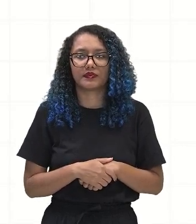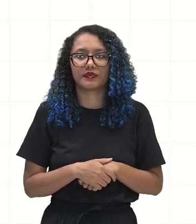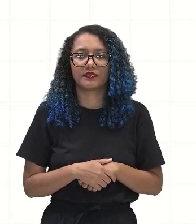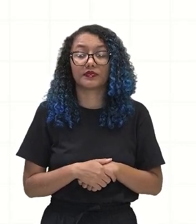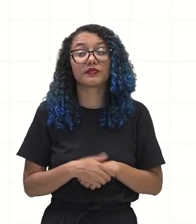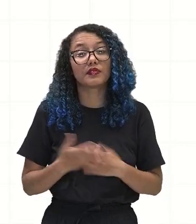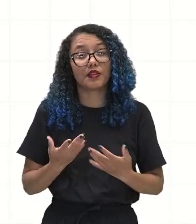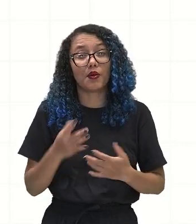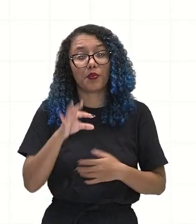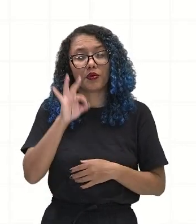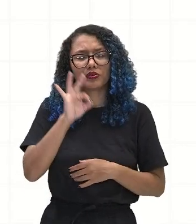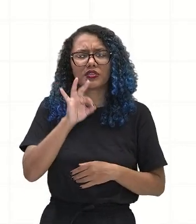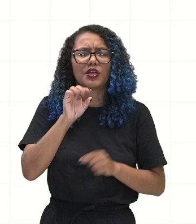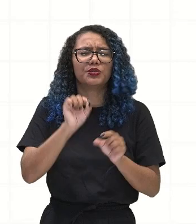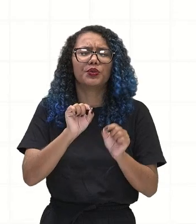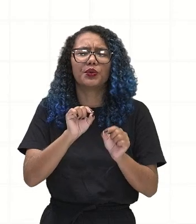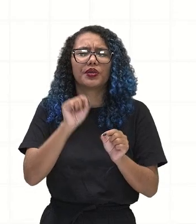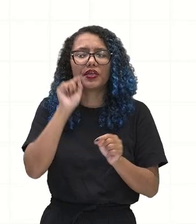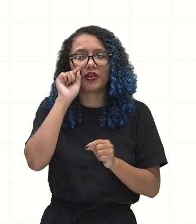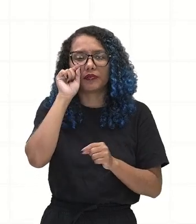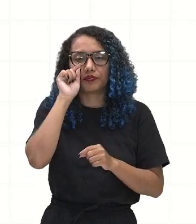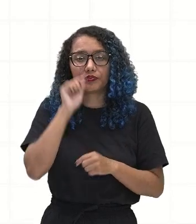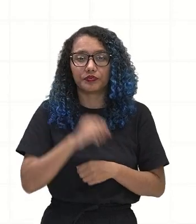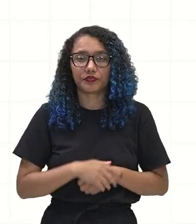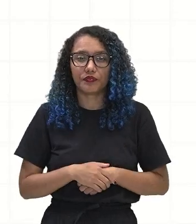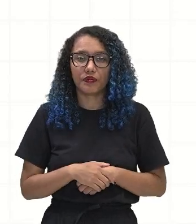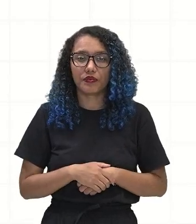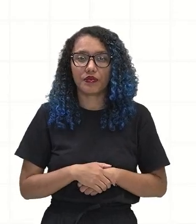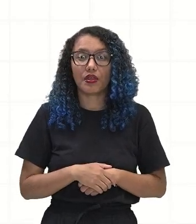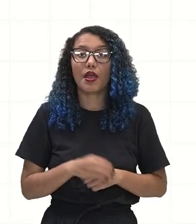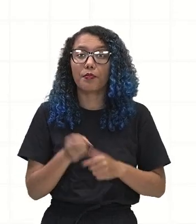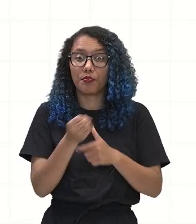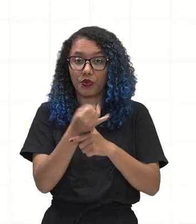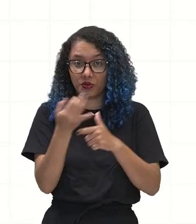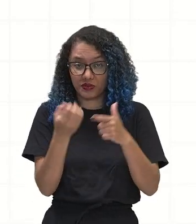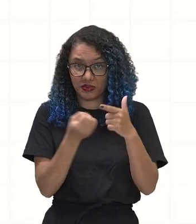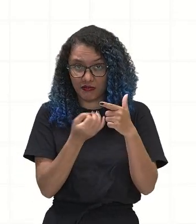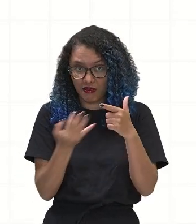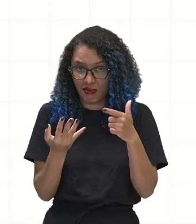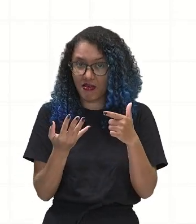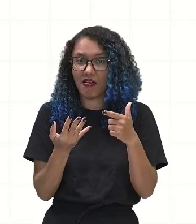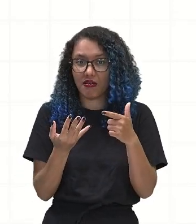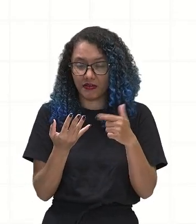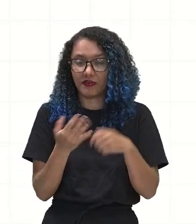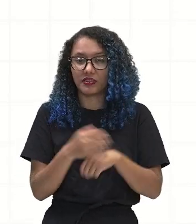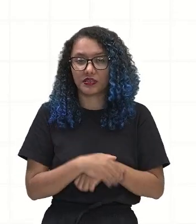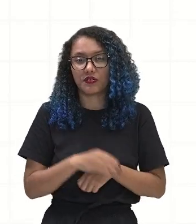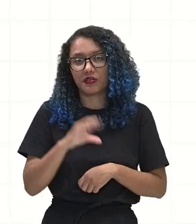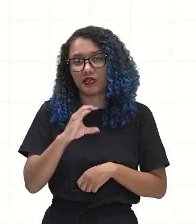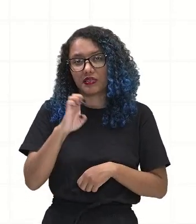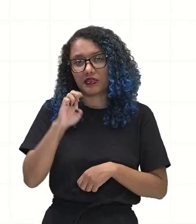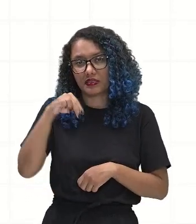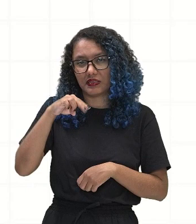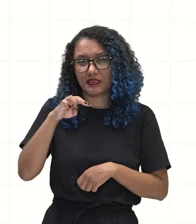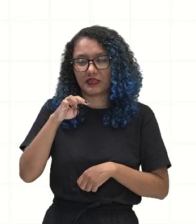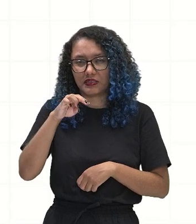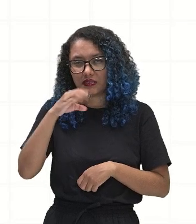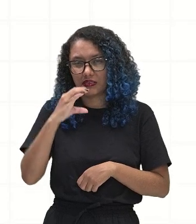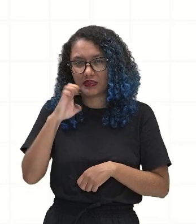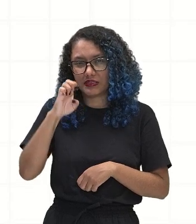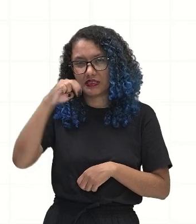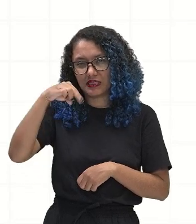uma fração, né? Centesimal. O que é isso, centesimal? Onde o